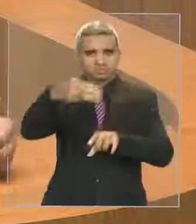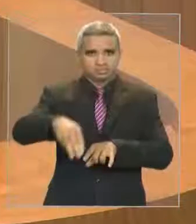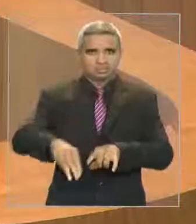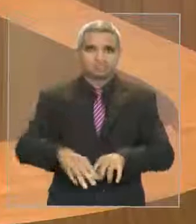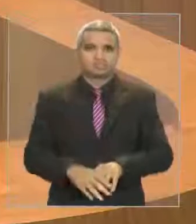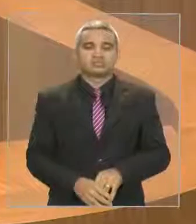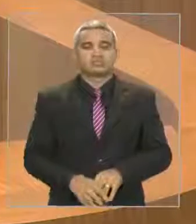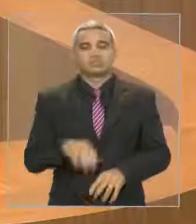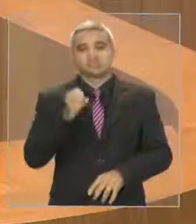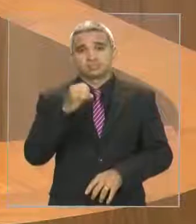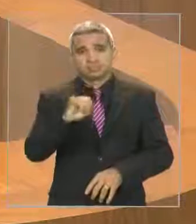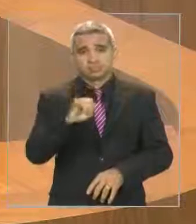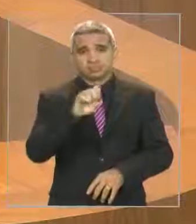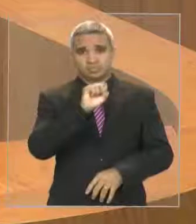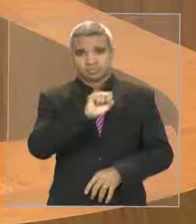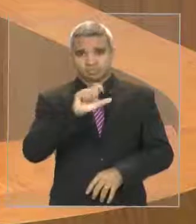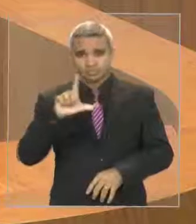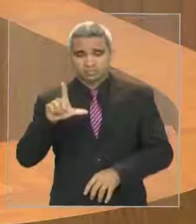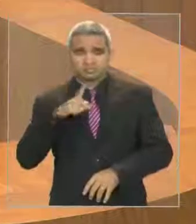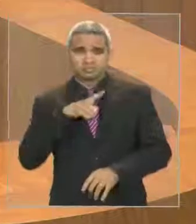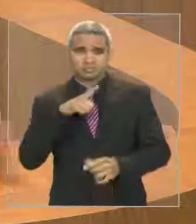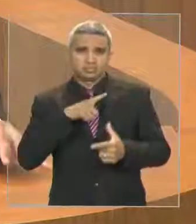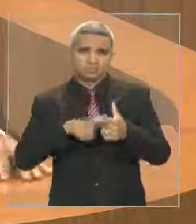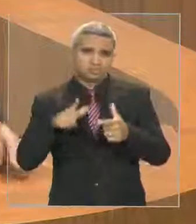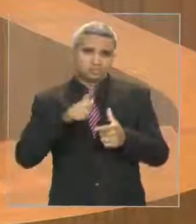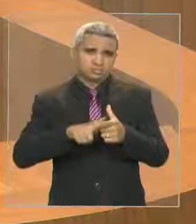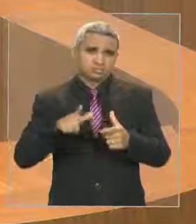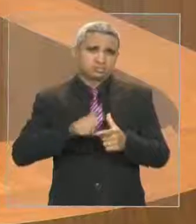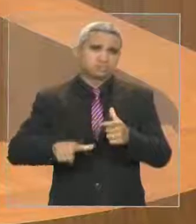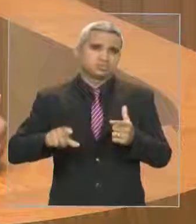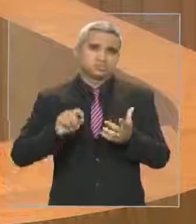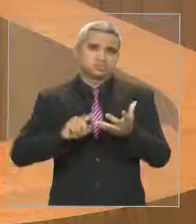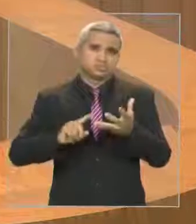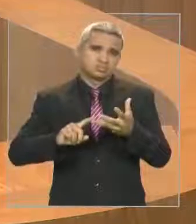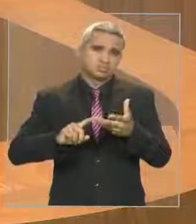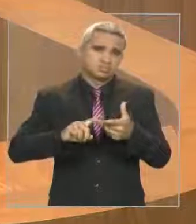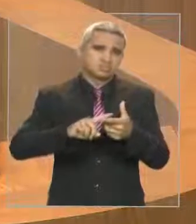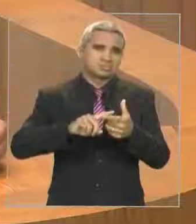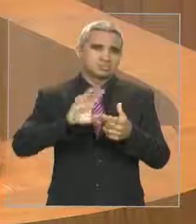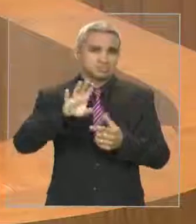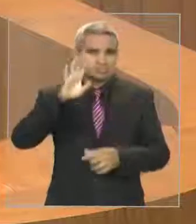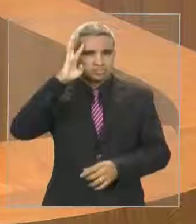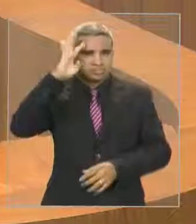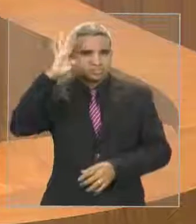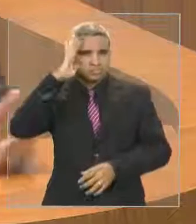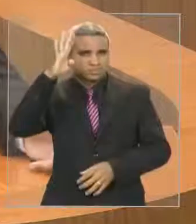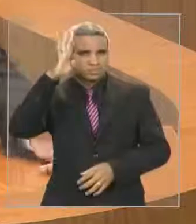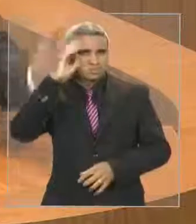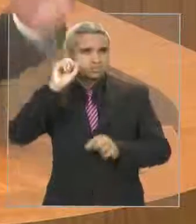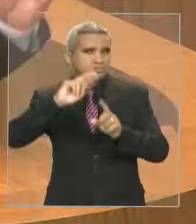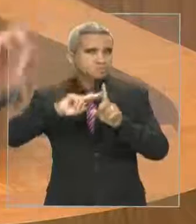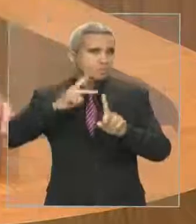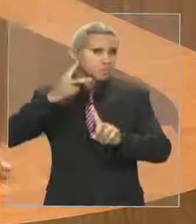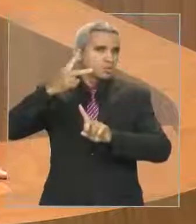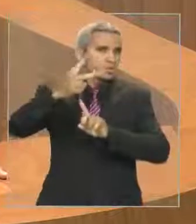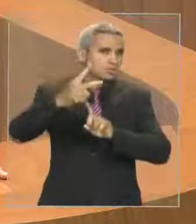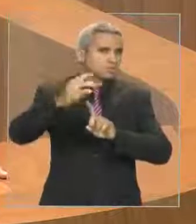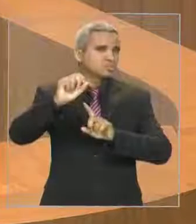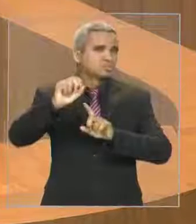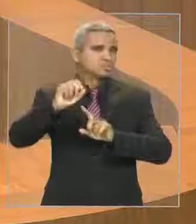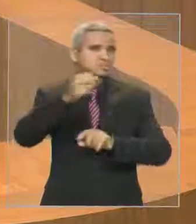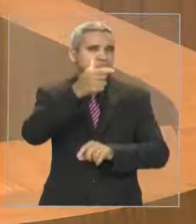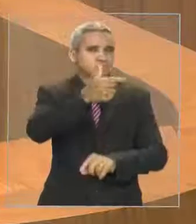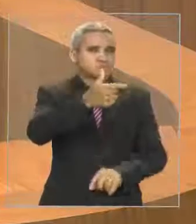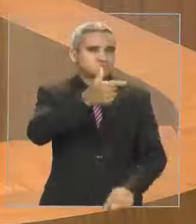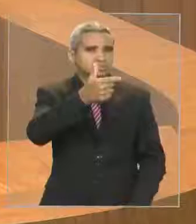São Luís, nós já temos esses problemas, esses percalços, imaginem, multipliquem pelos outros 216